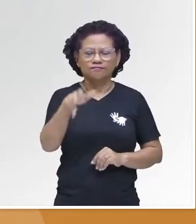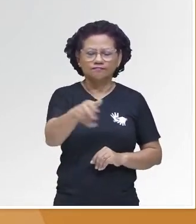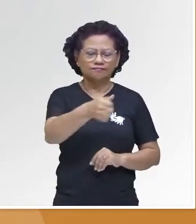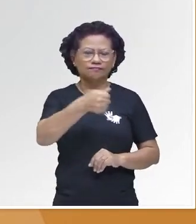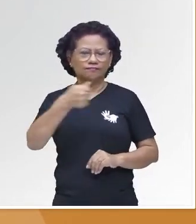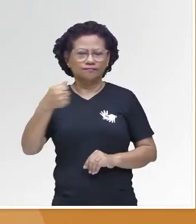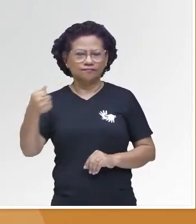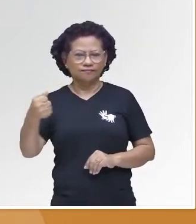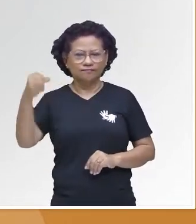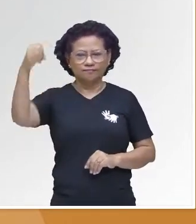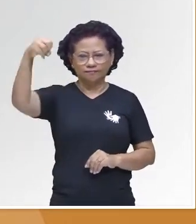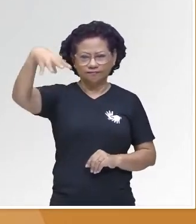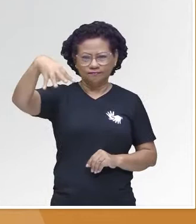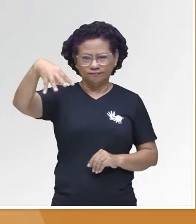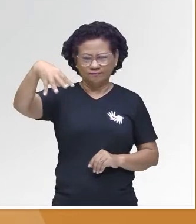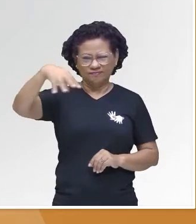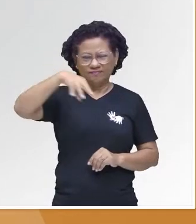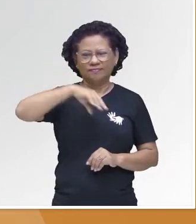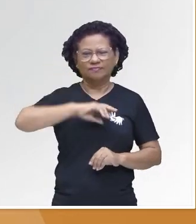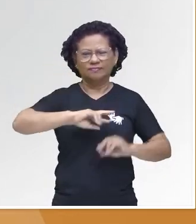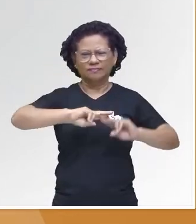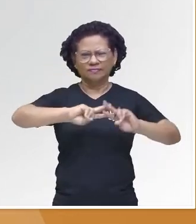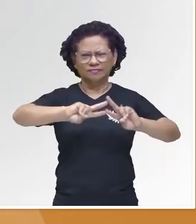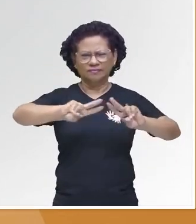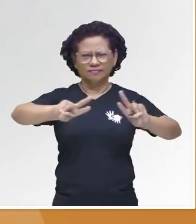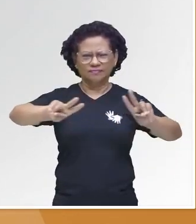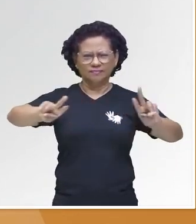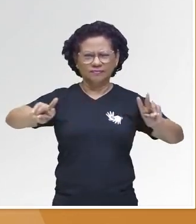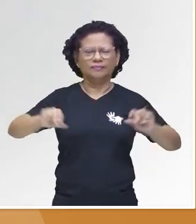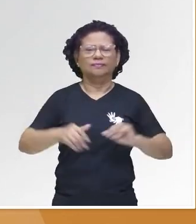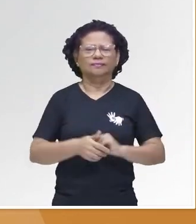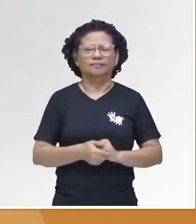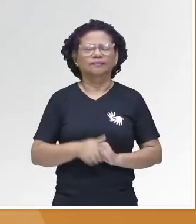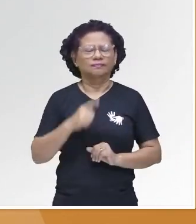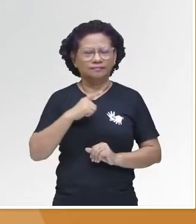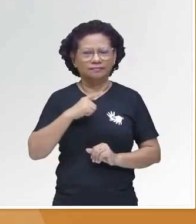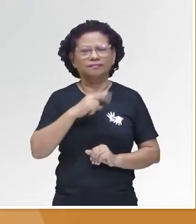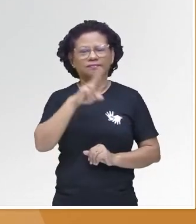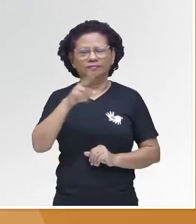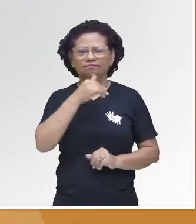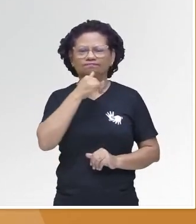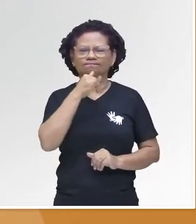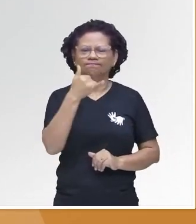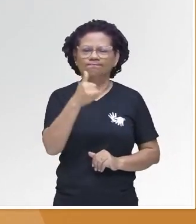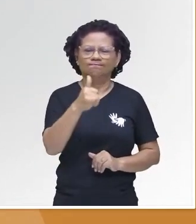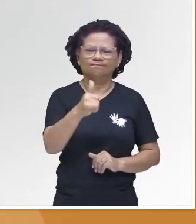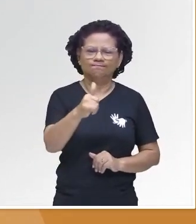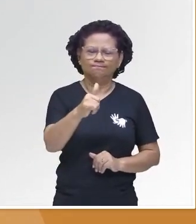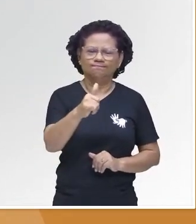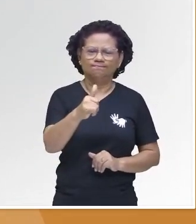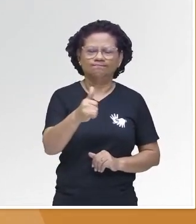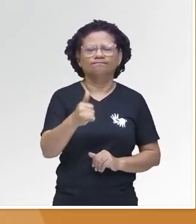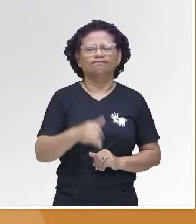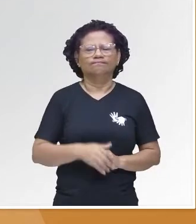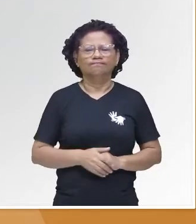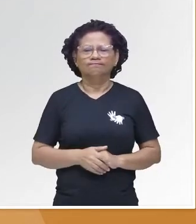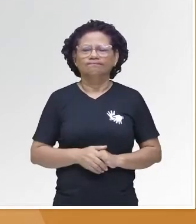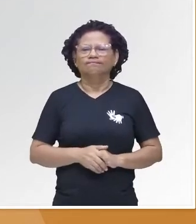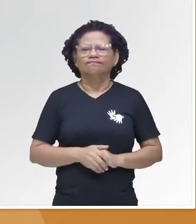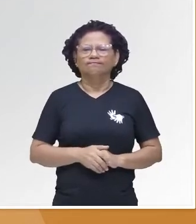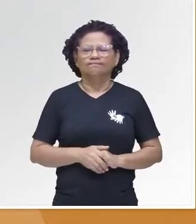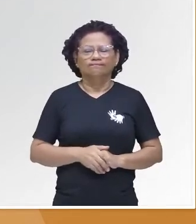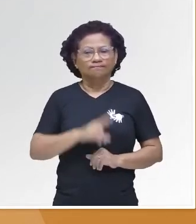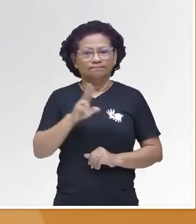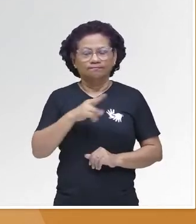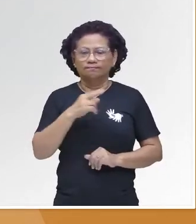freezers, enfim, né? Utilizamos então a eletricidade de uma forma abrangente,